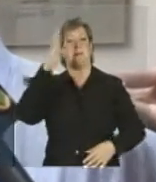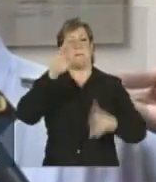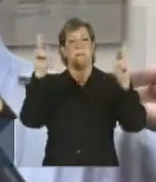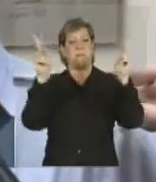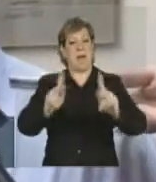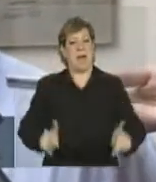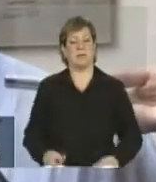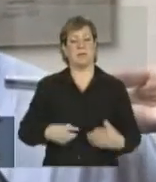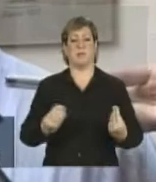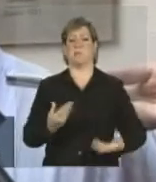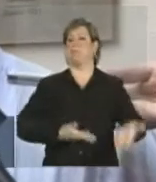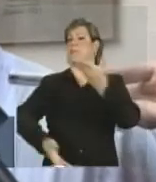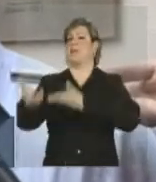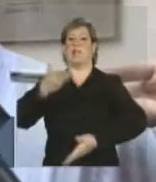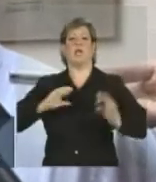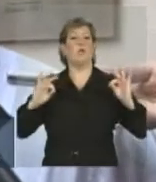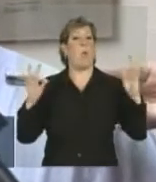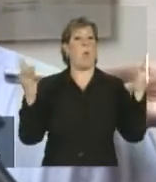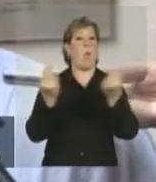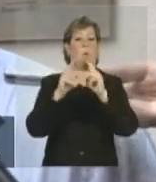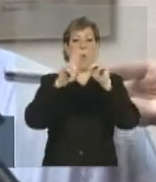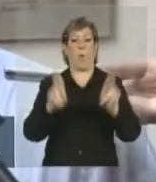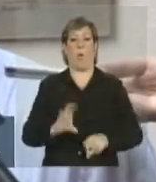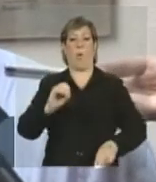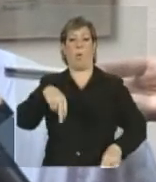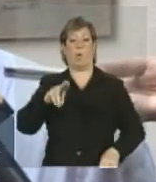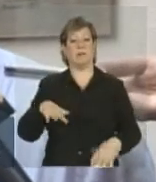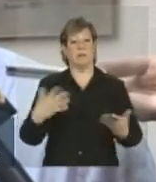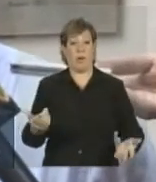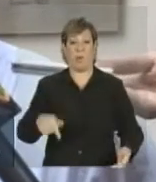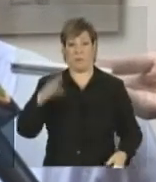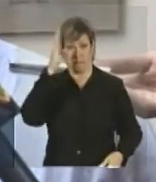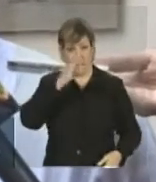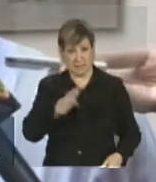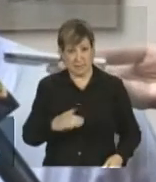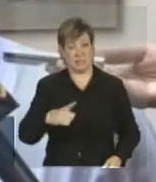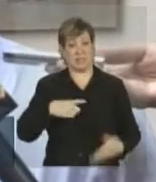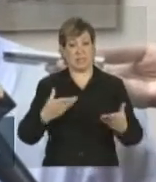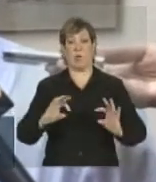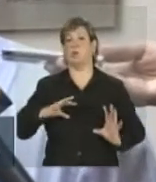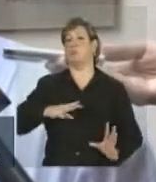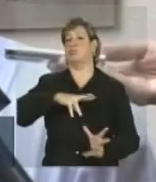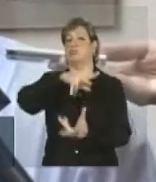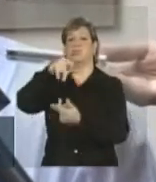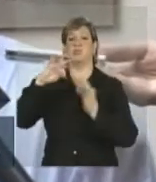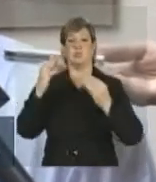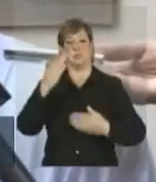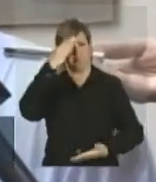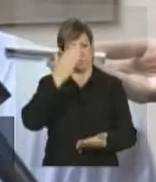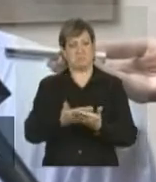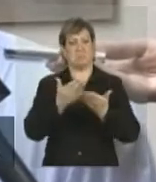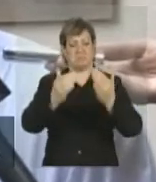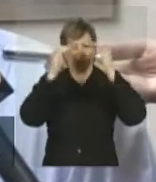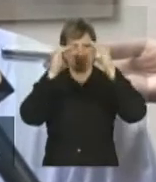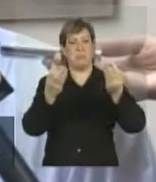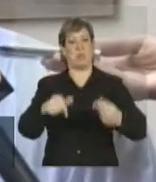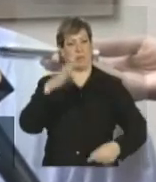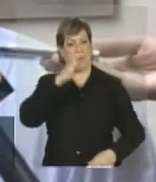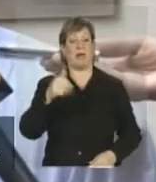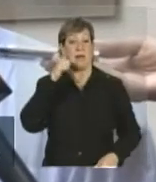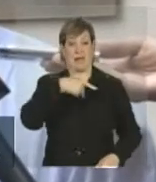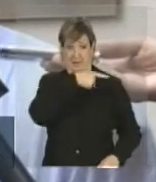se relaciona com todos os países da ONU. Então, acho que o Brasil, com tudo isso, tem sido reconhecido em todos os fóruns internacionais. E a